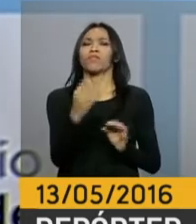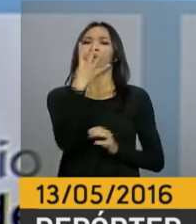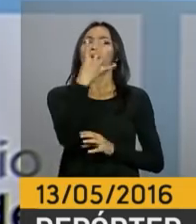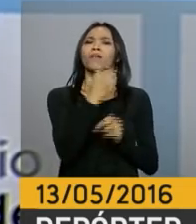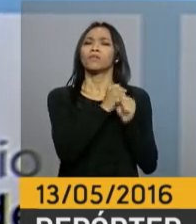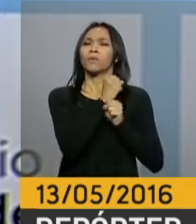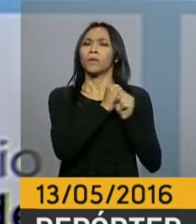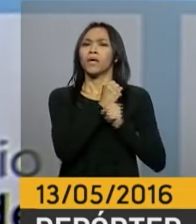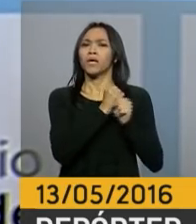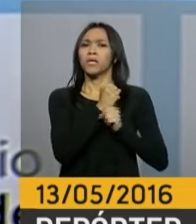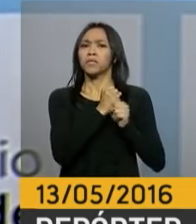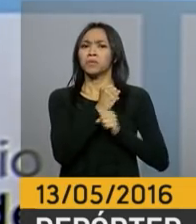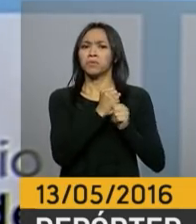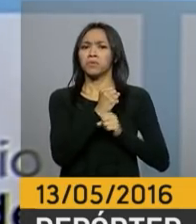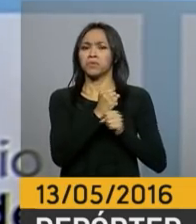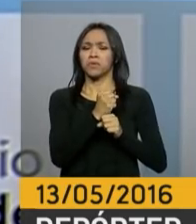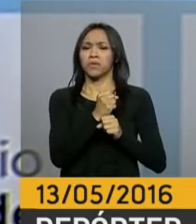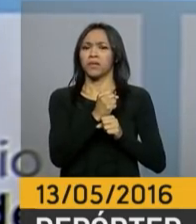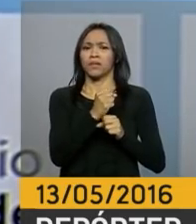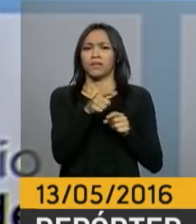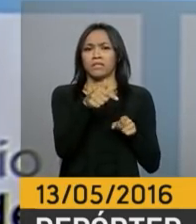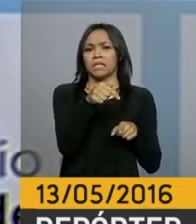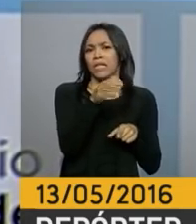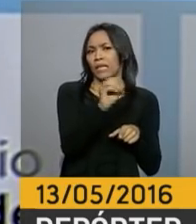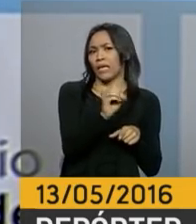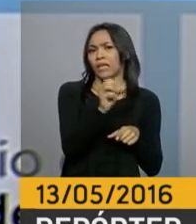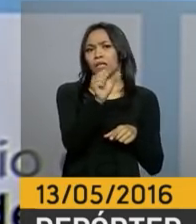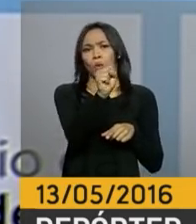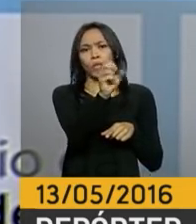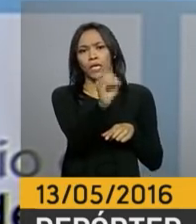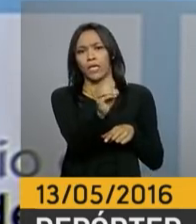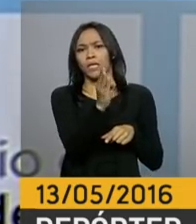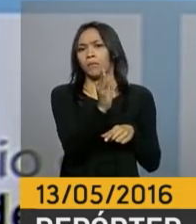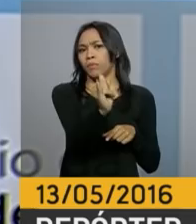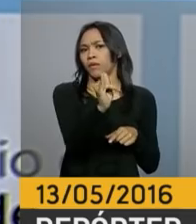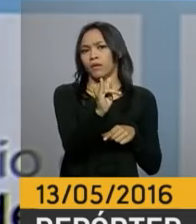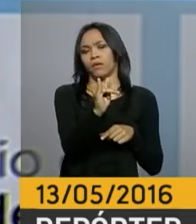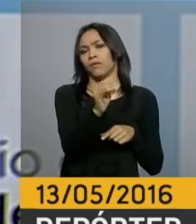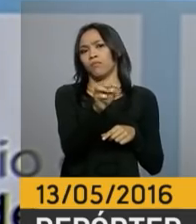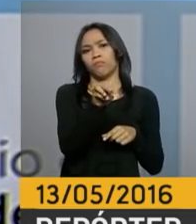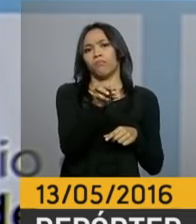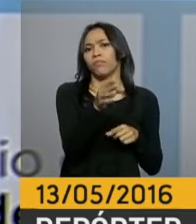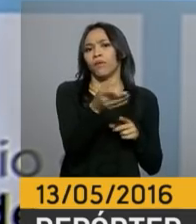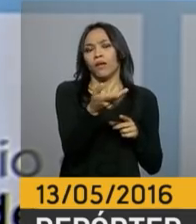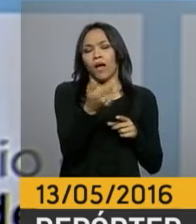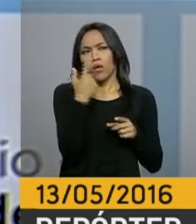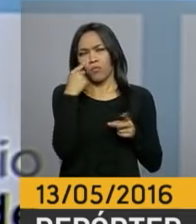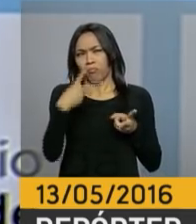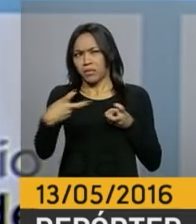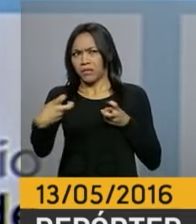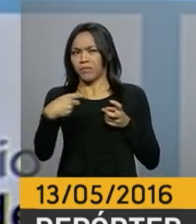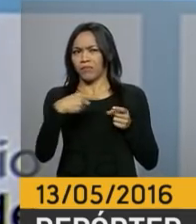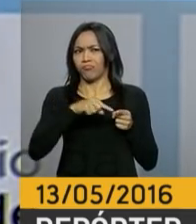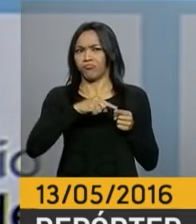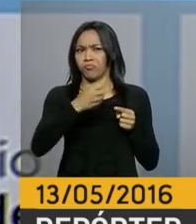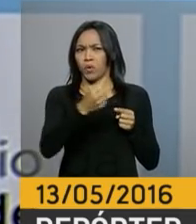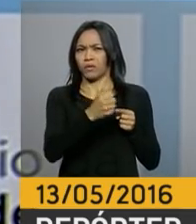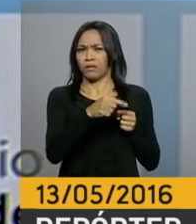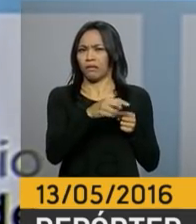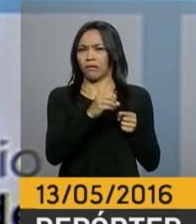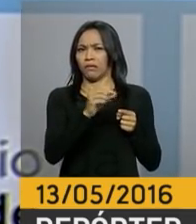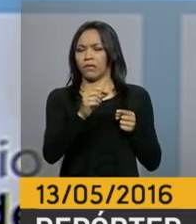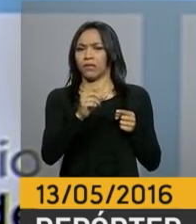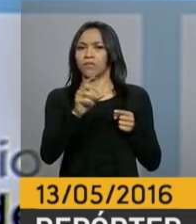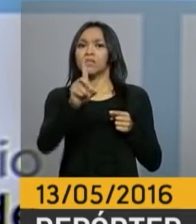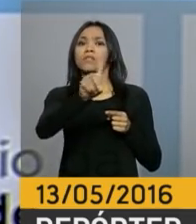seguidos em valores muito significativos 70 bilhões 80 bilhões então eu havia identificado como relator que nós tínhamos 100